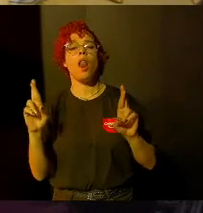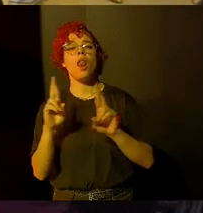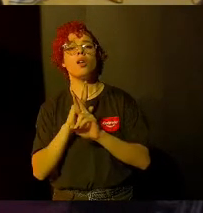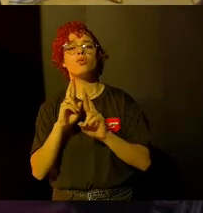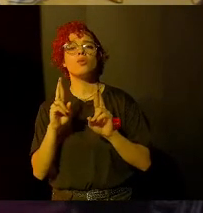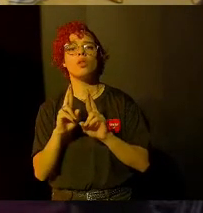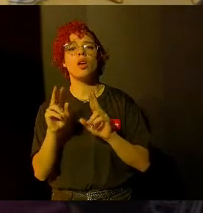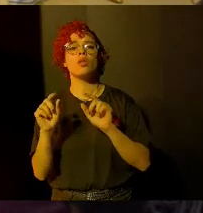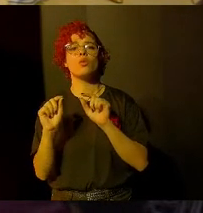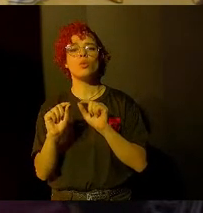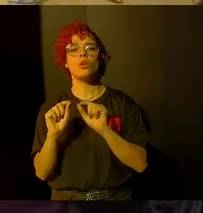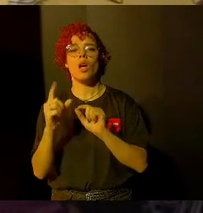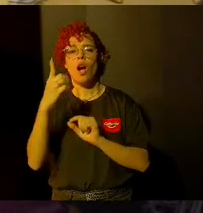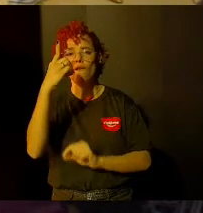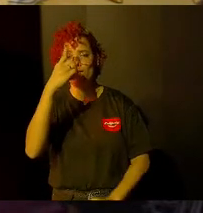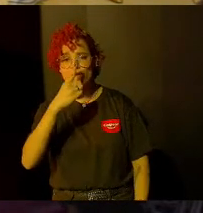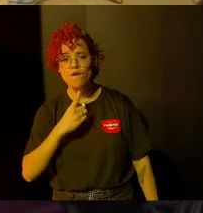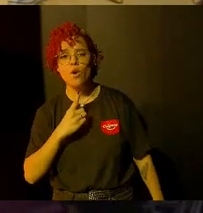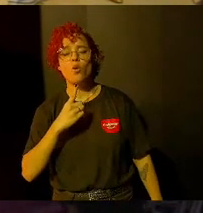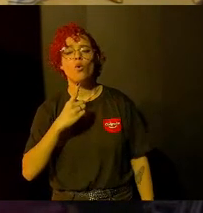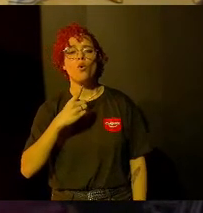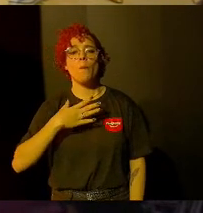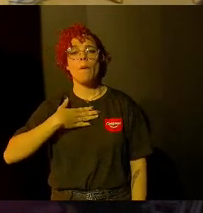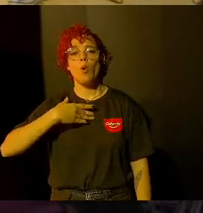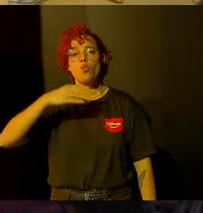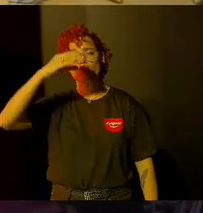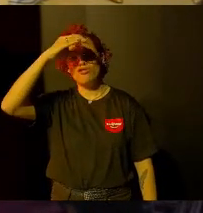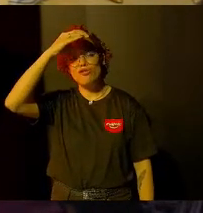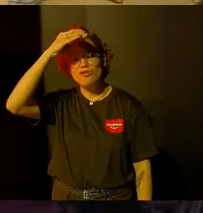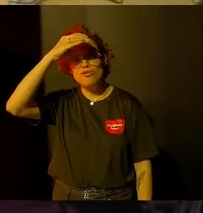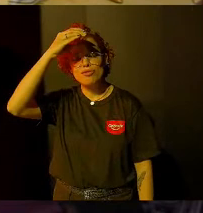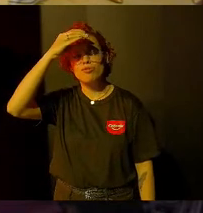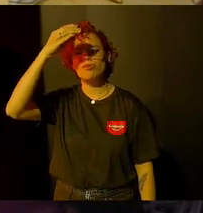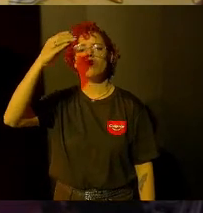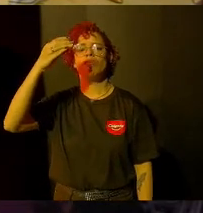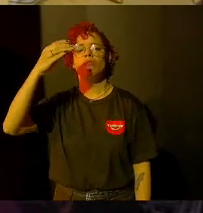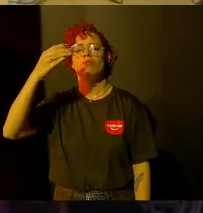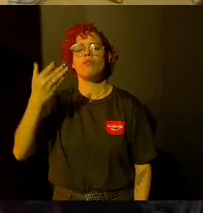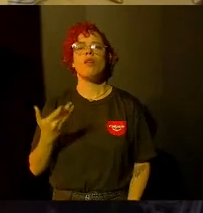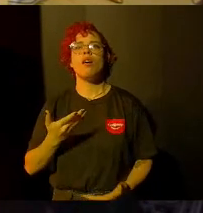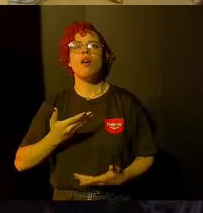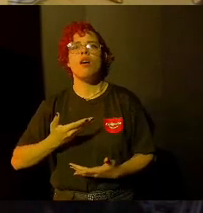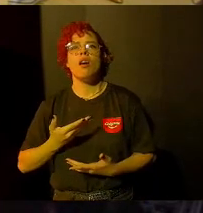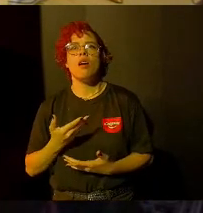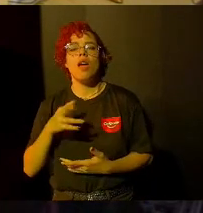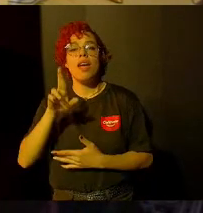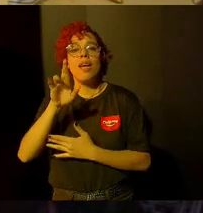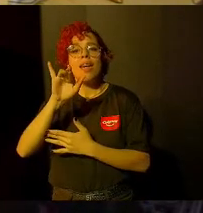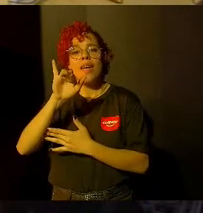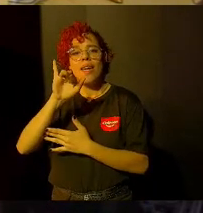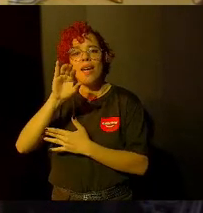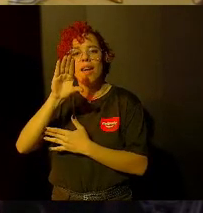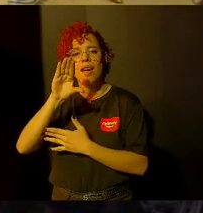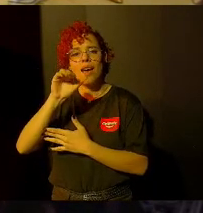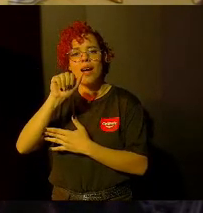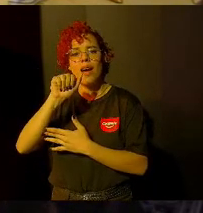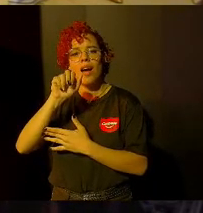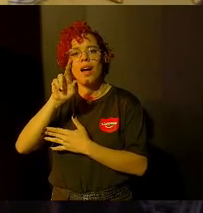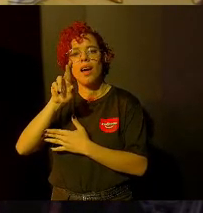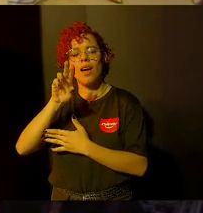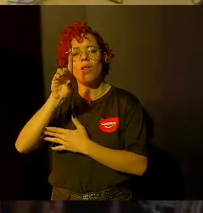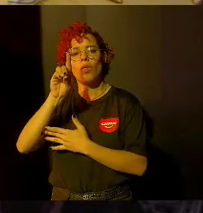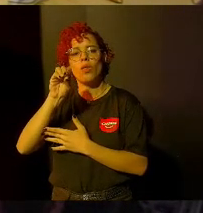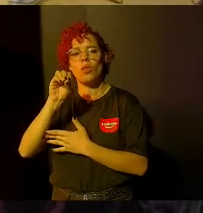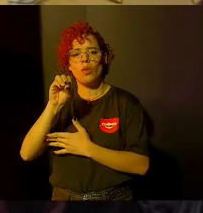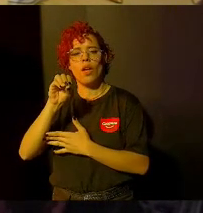do tio que era o meu tio avô tio da minha mãe o tio Ricardo e justamente o livro ele é a